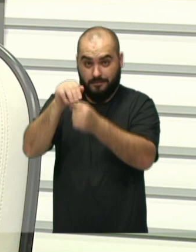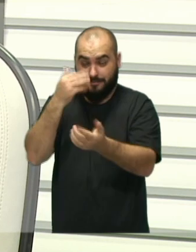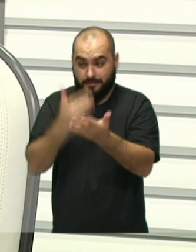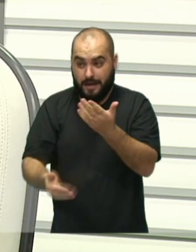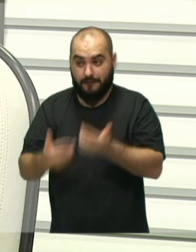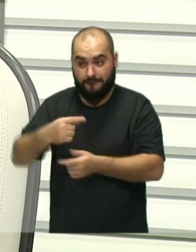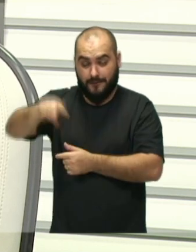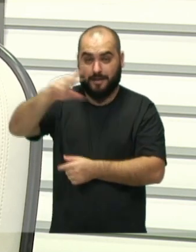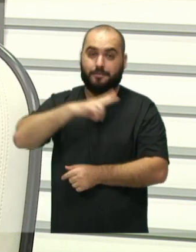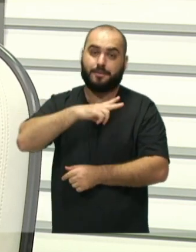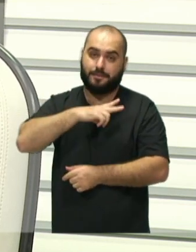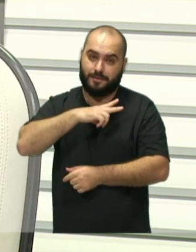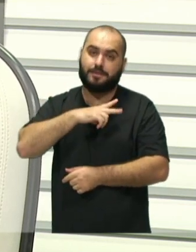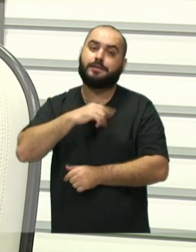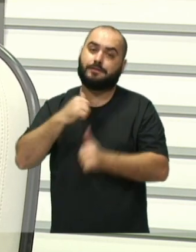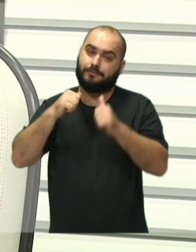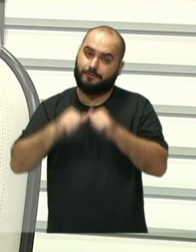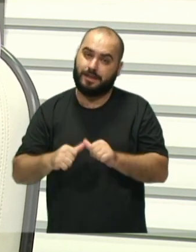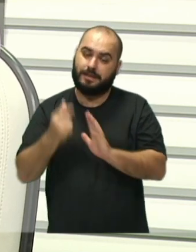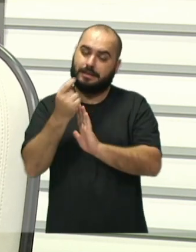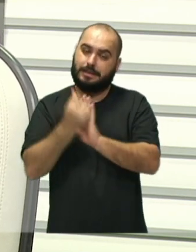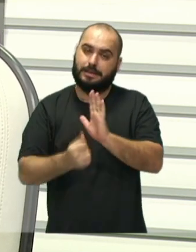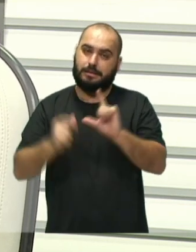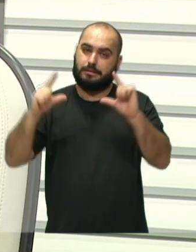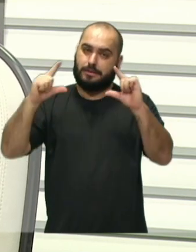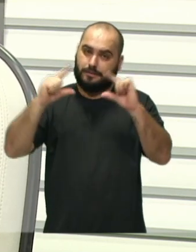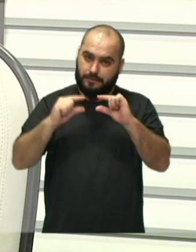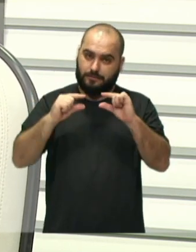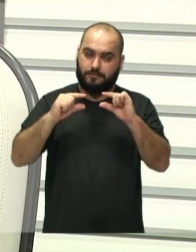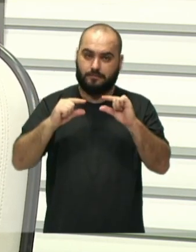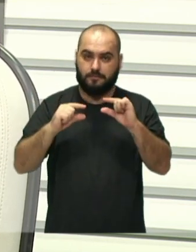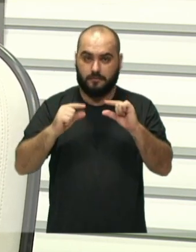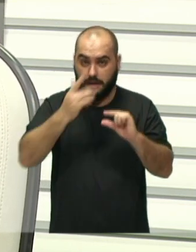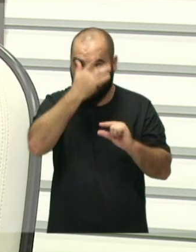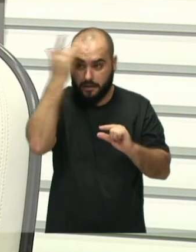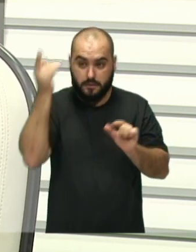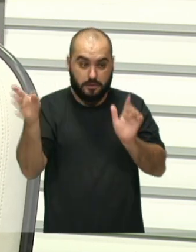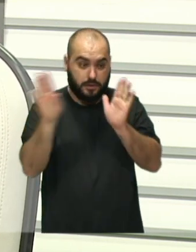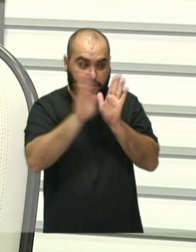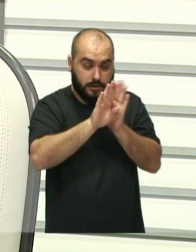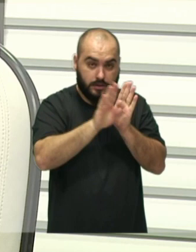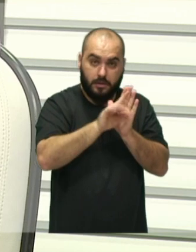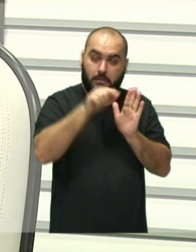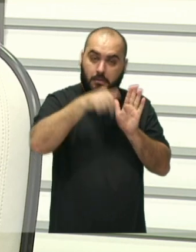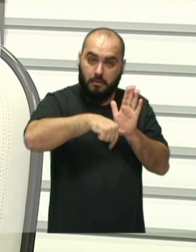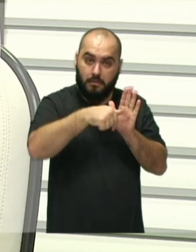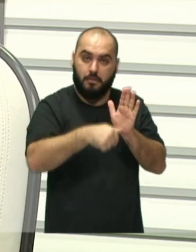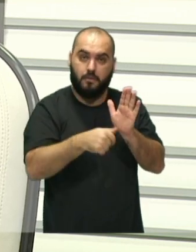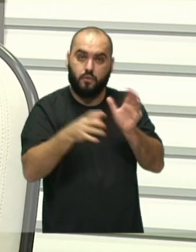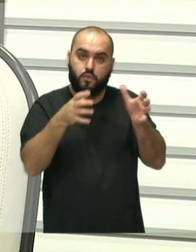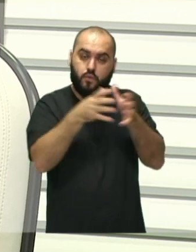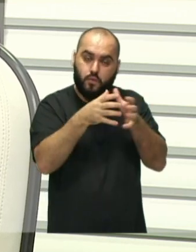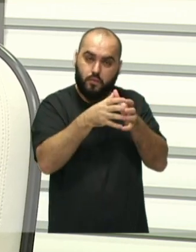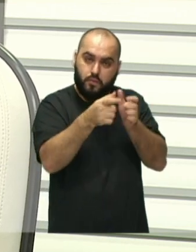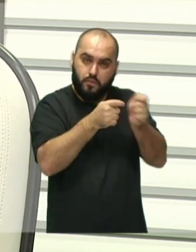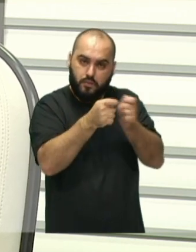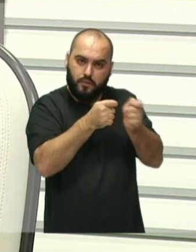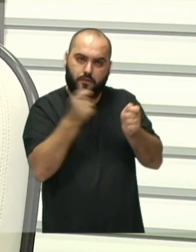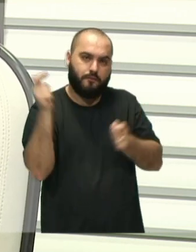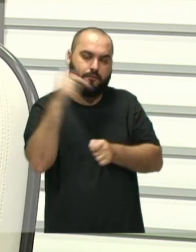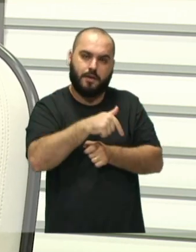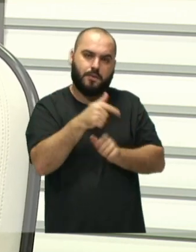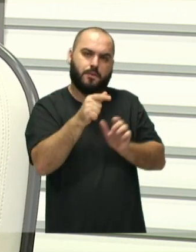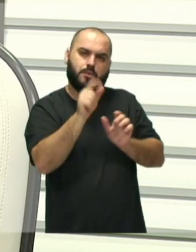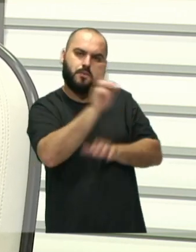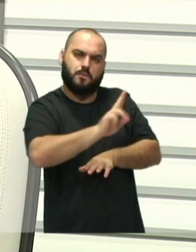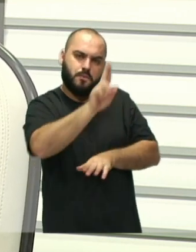as coisas podemos ficar compassivo e o empresário que vem ganhar um grande grupo econômico ganhar explore